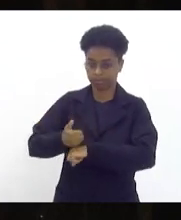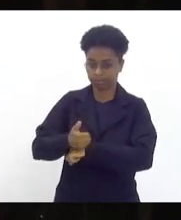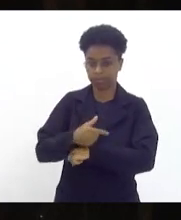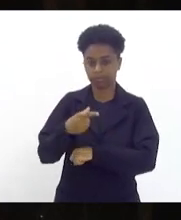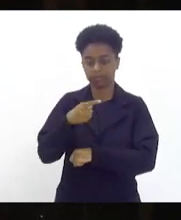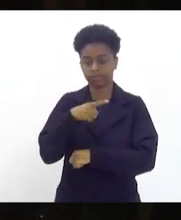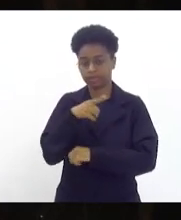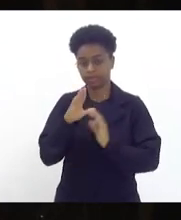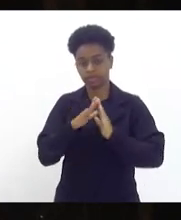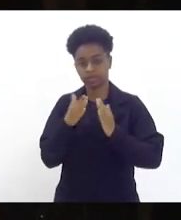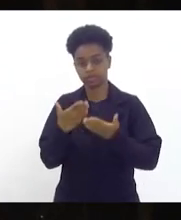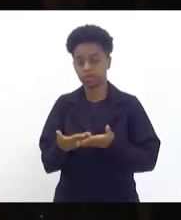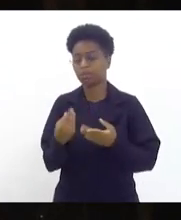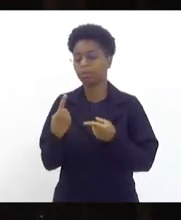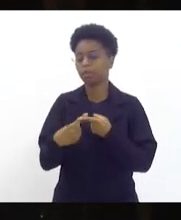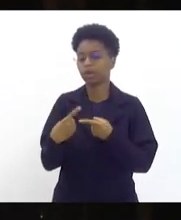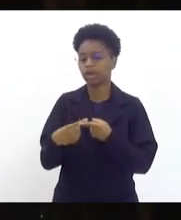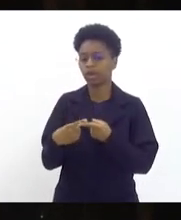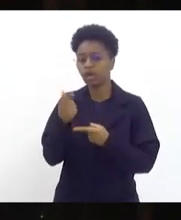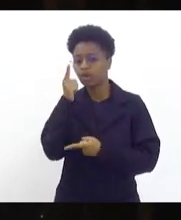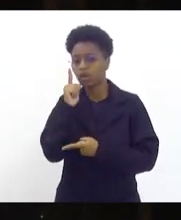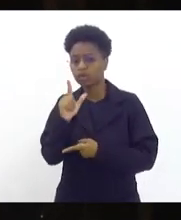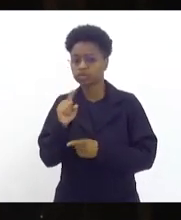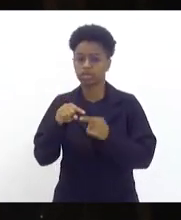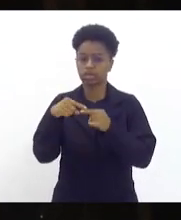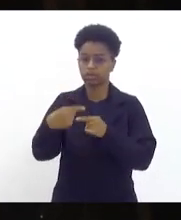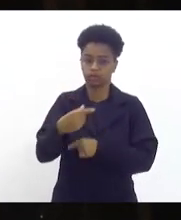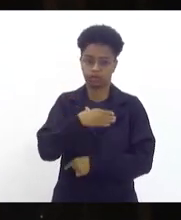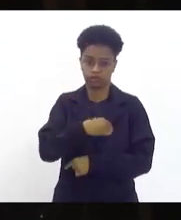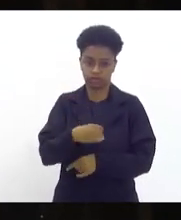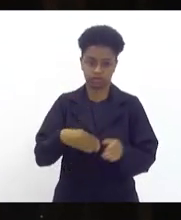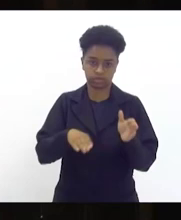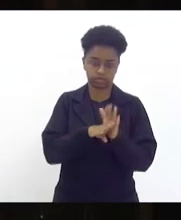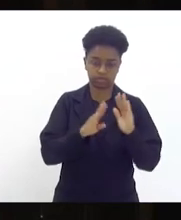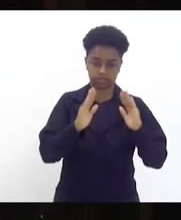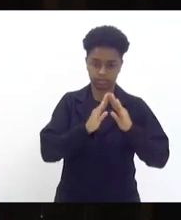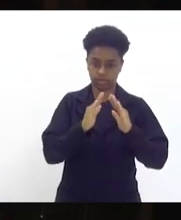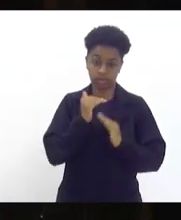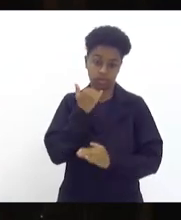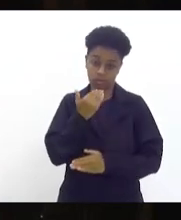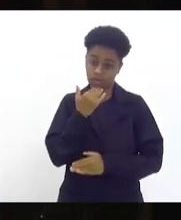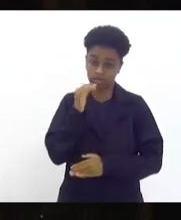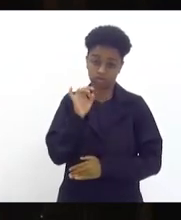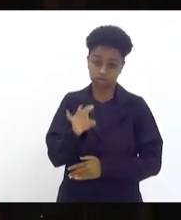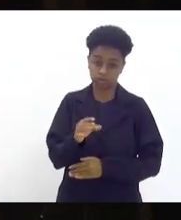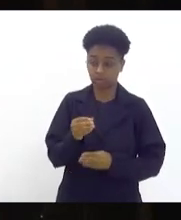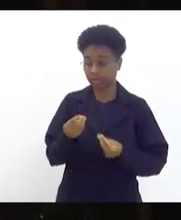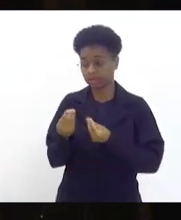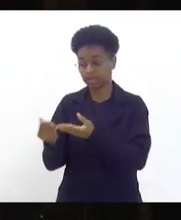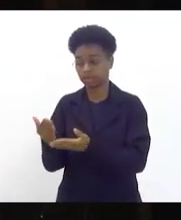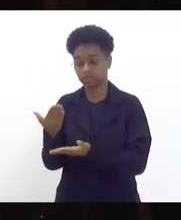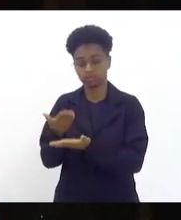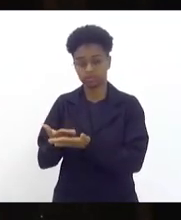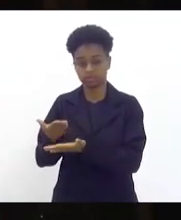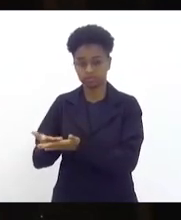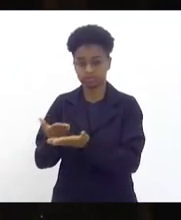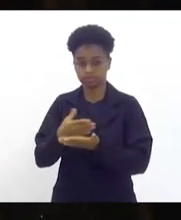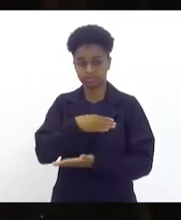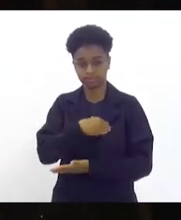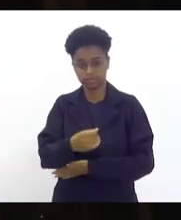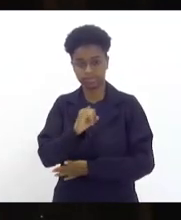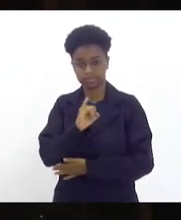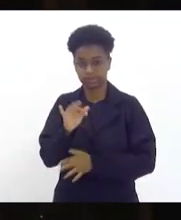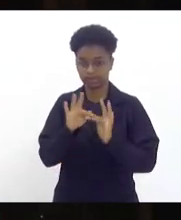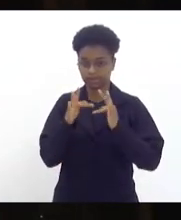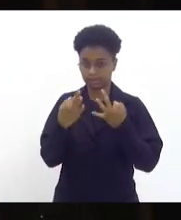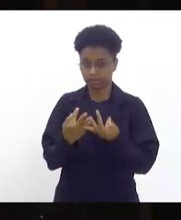tem essa escolas para que poder receber os filhos depois em casa não adianta tá só estudo pros filhos seus pais não têm condições para nada